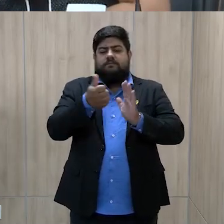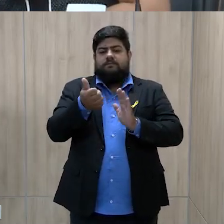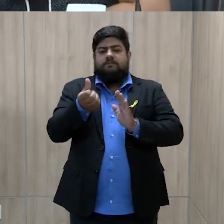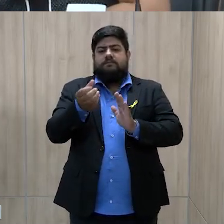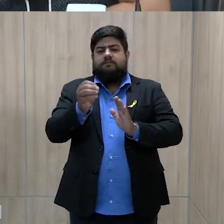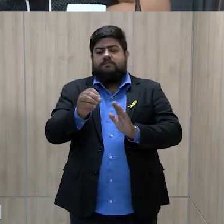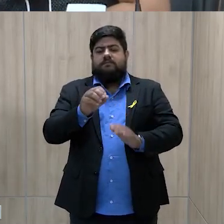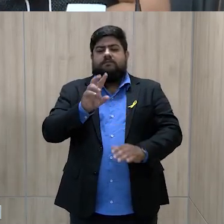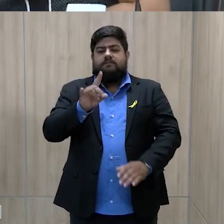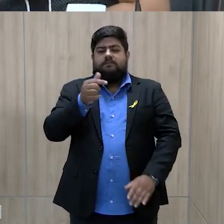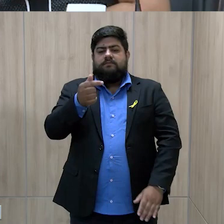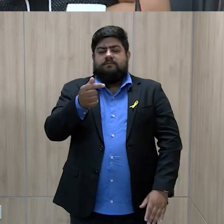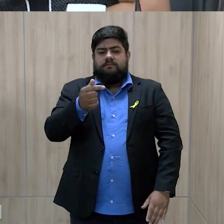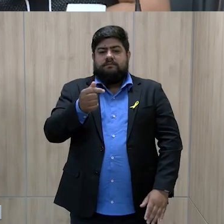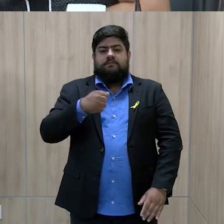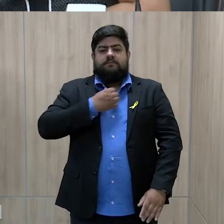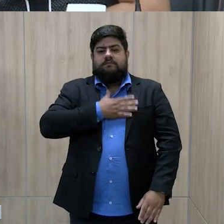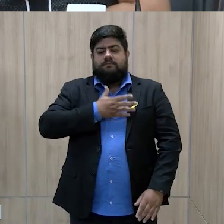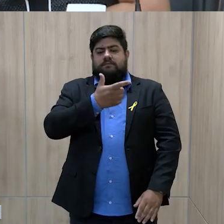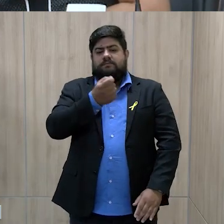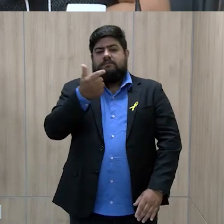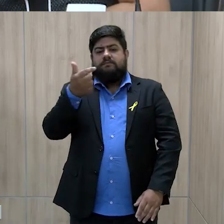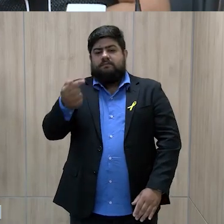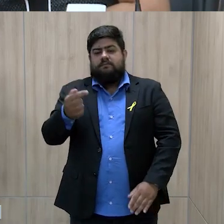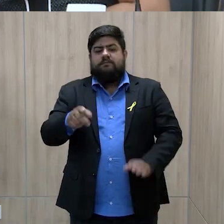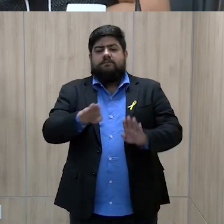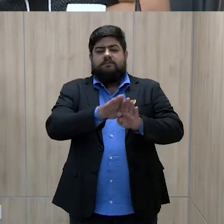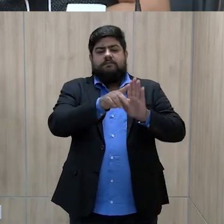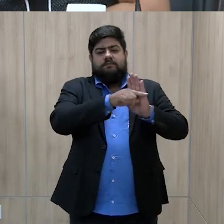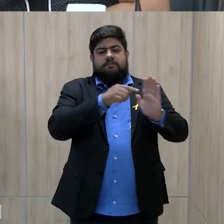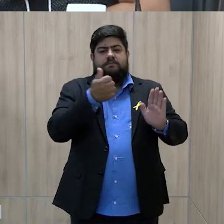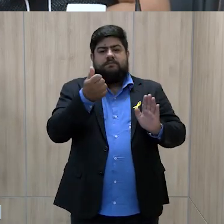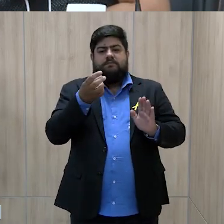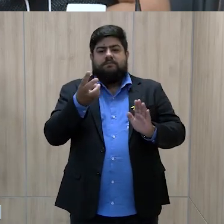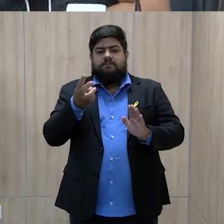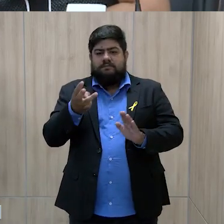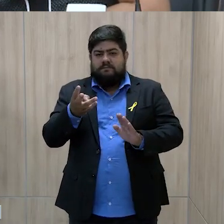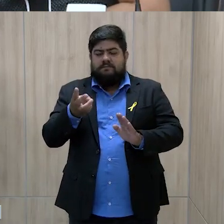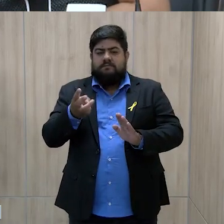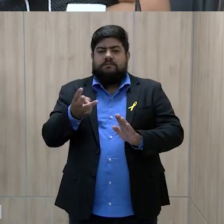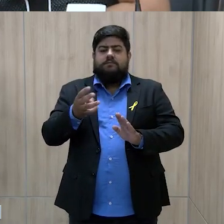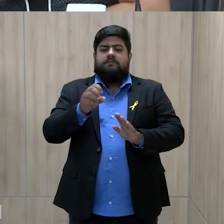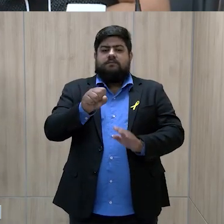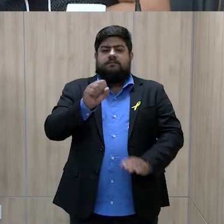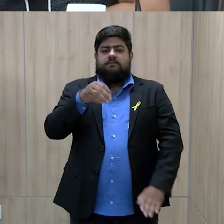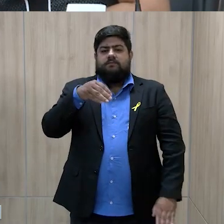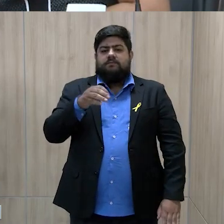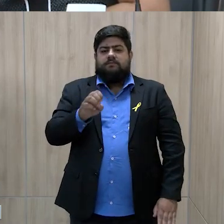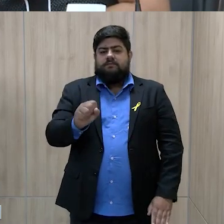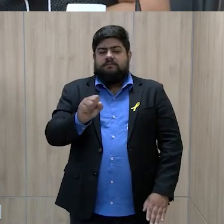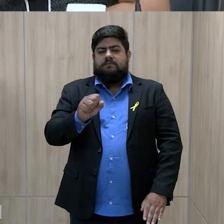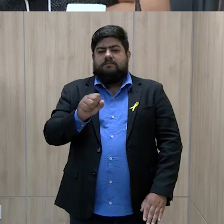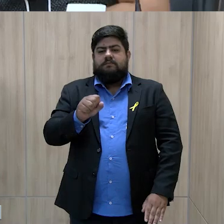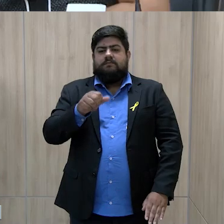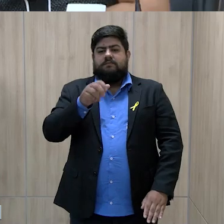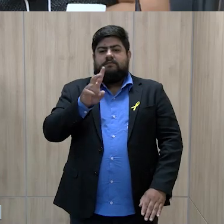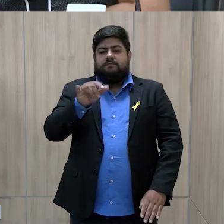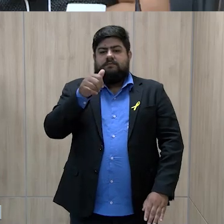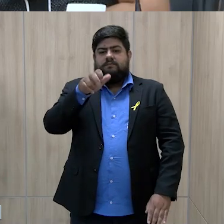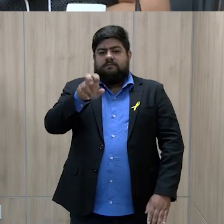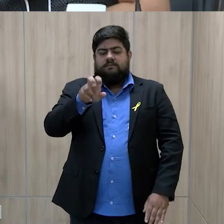Complementar Federal número 160 17 de agosto de 2017 e na cláusula décima terceira do convênio ICMS número